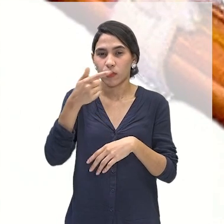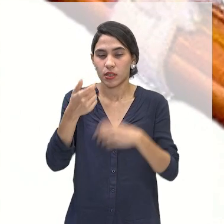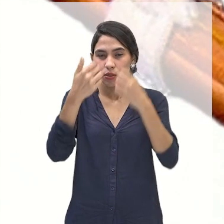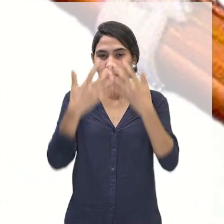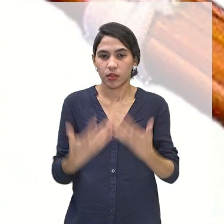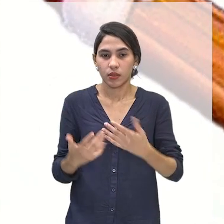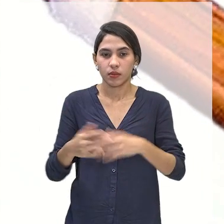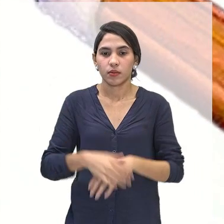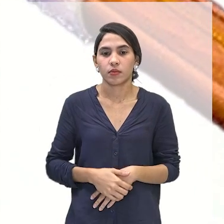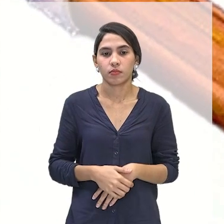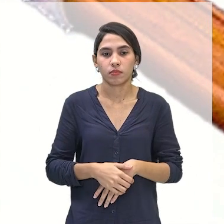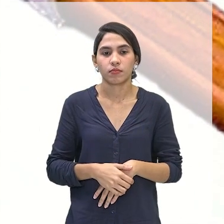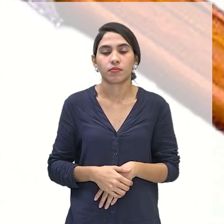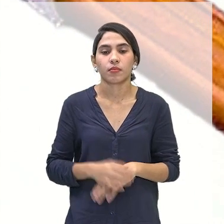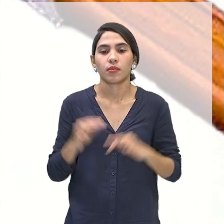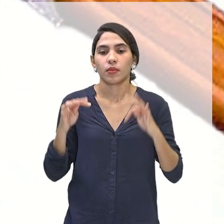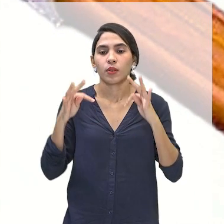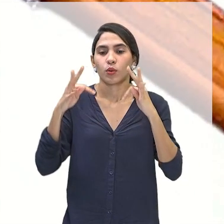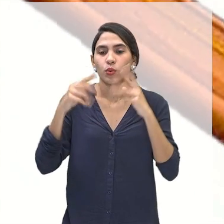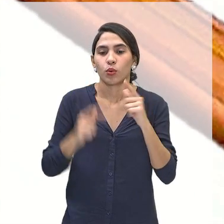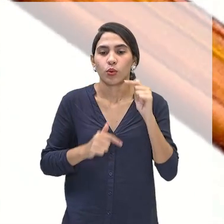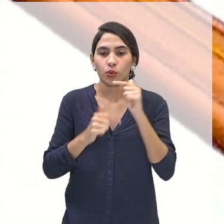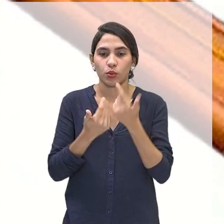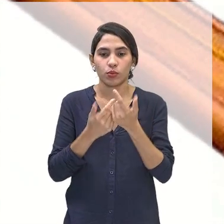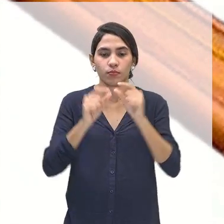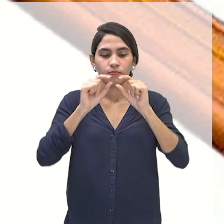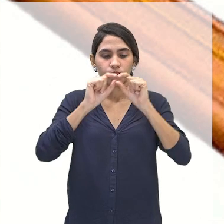do golpe. Então, ela tem todas essas